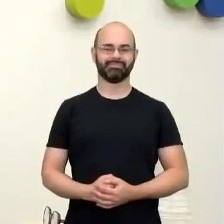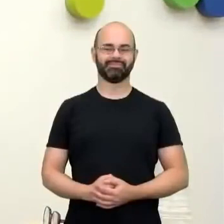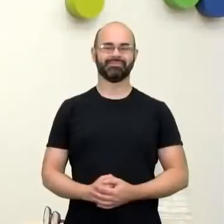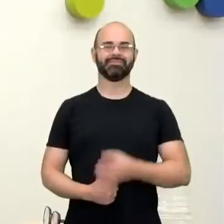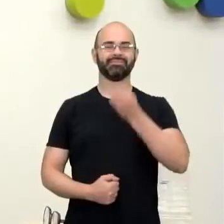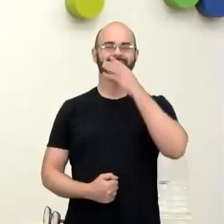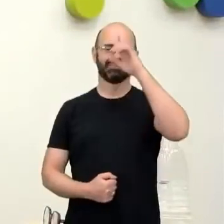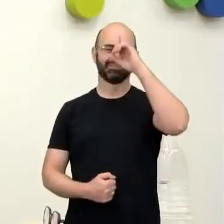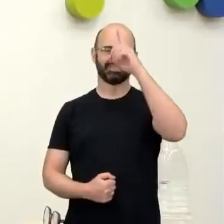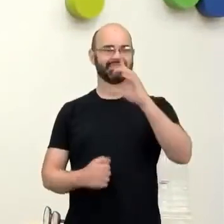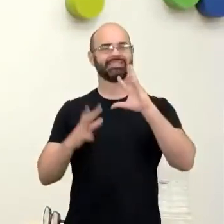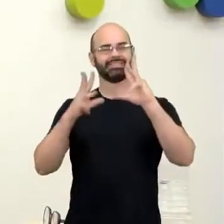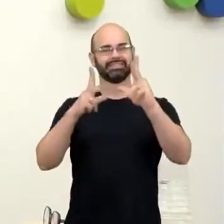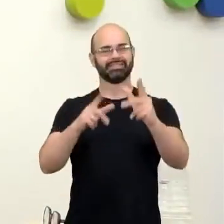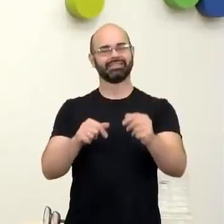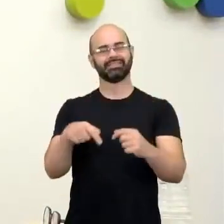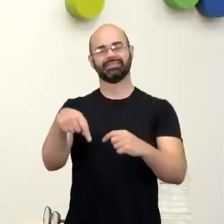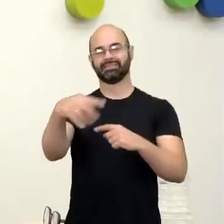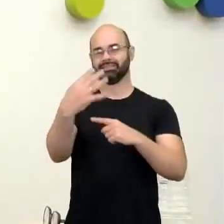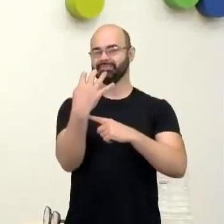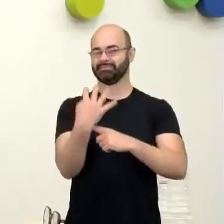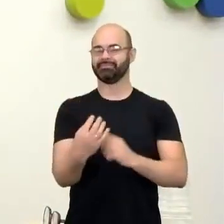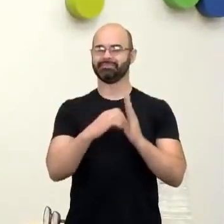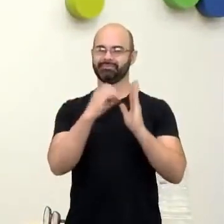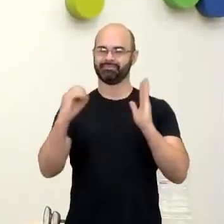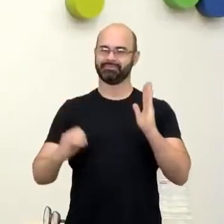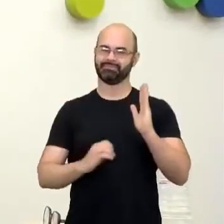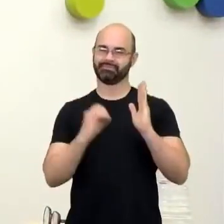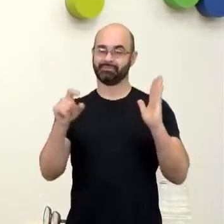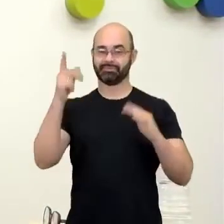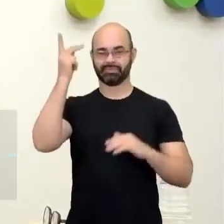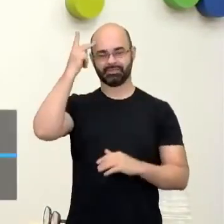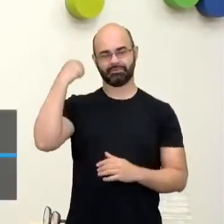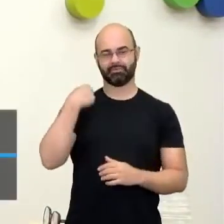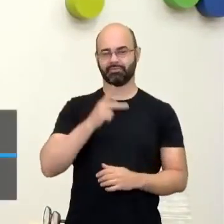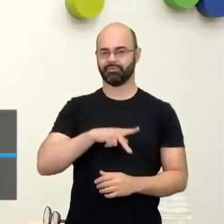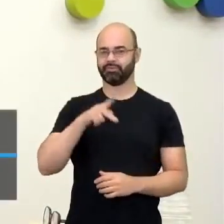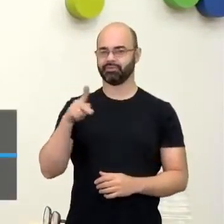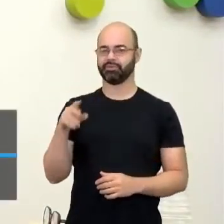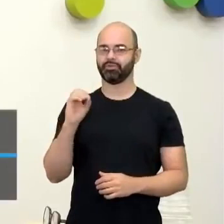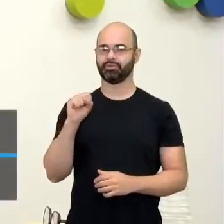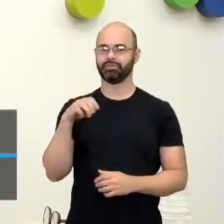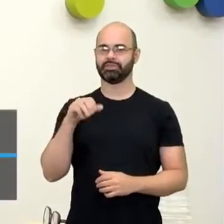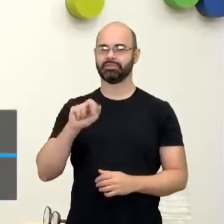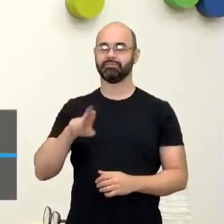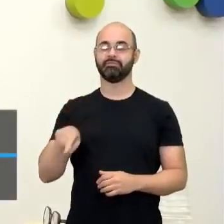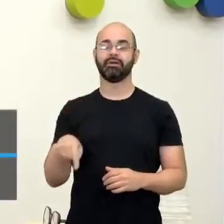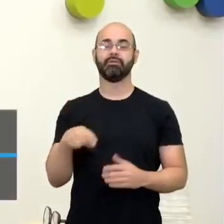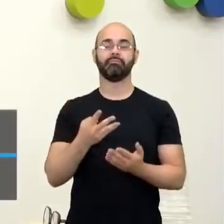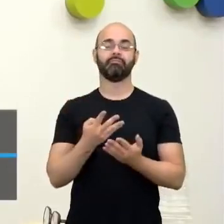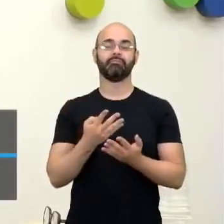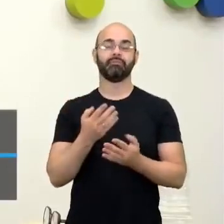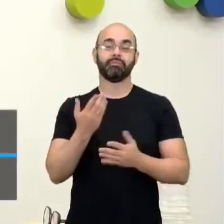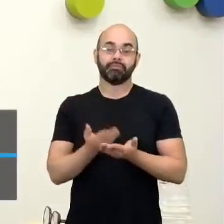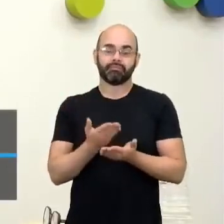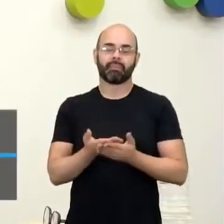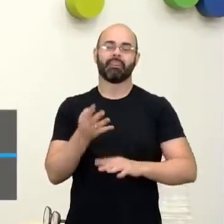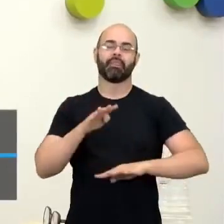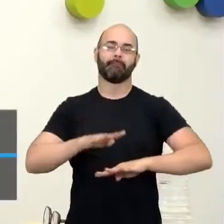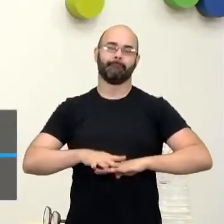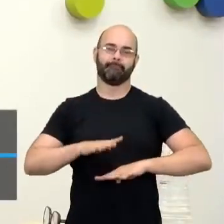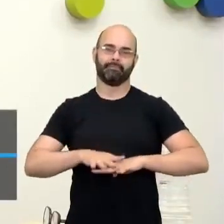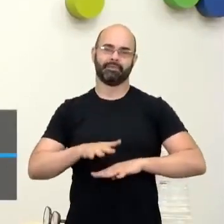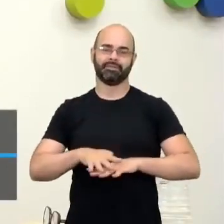Muito bom dia a todos que nos acompanham aqui pelo Centro de Mídias da Educação de São Paulo. Eu sou o professor Osmar. Vou conduzir mais uma aula de matemática aqui para o oitavo ano do